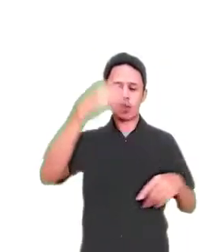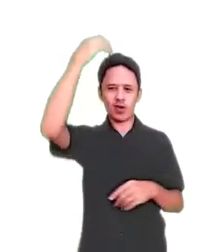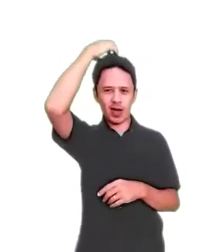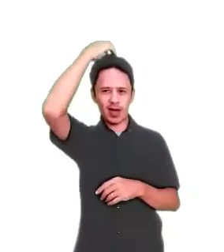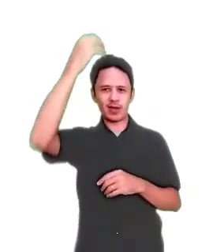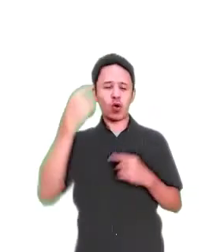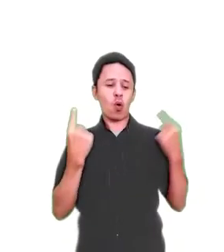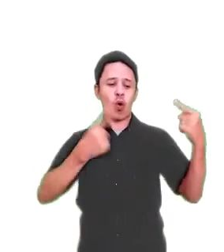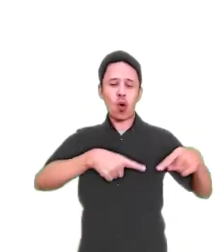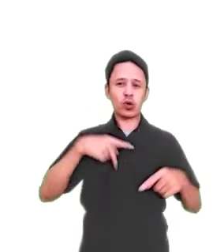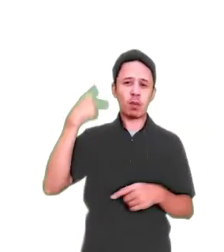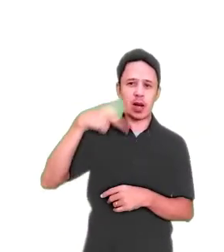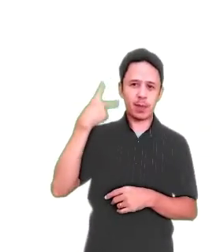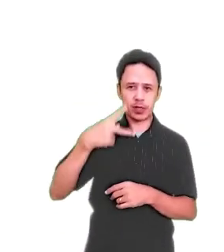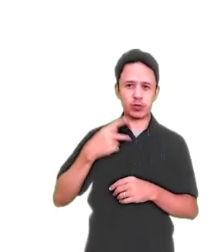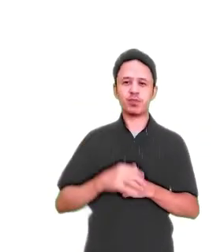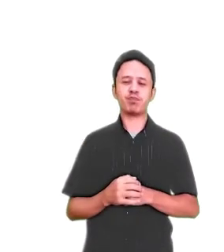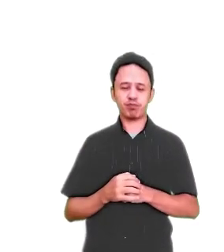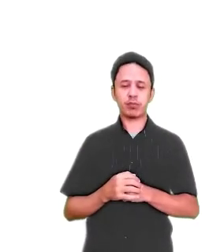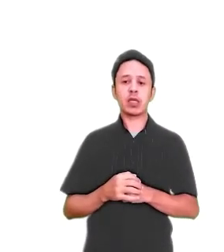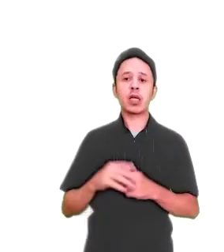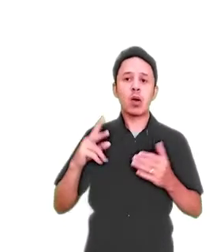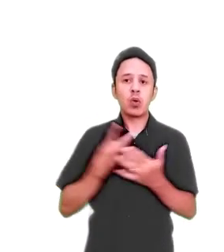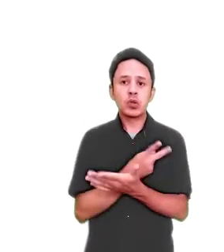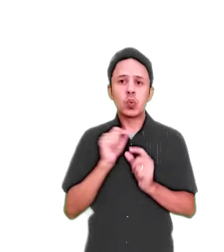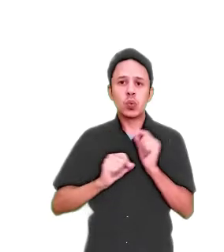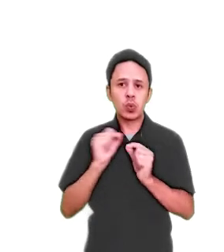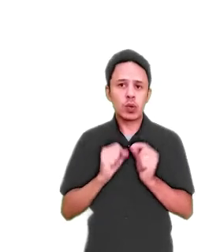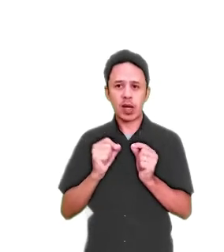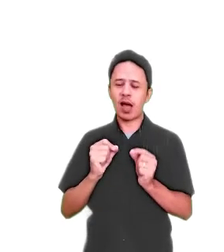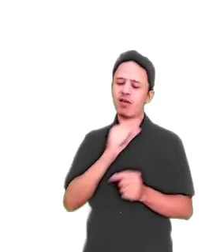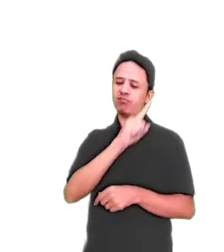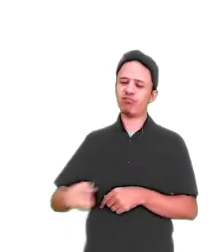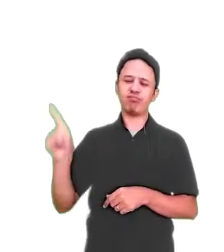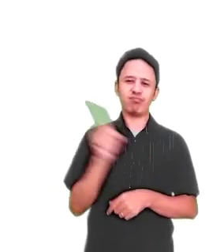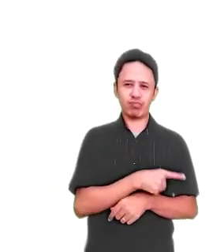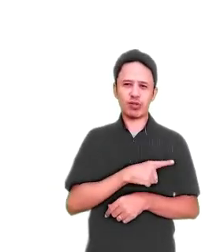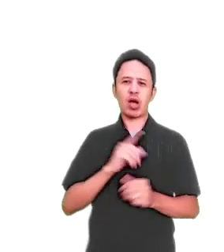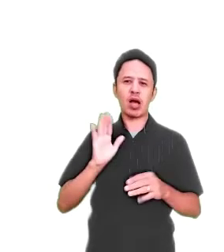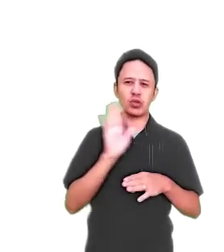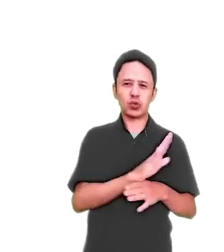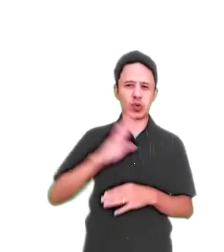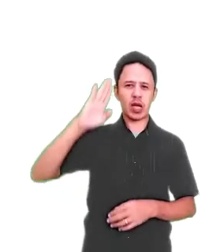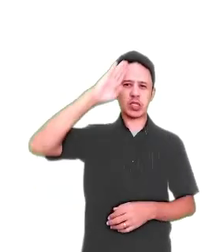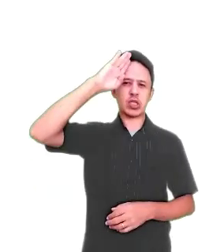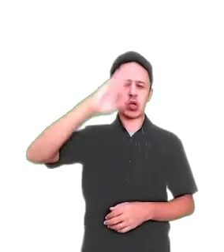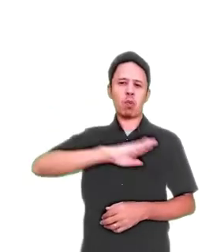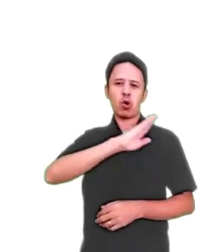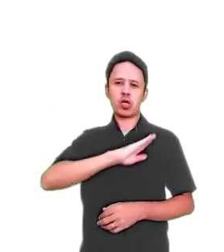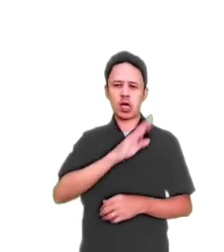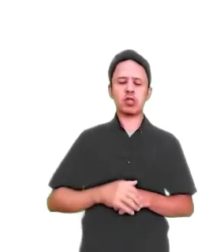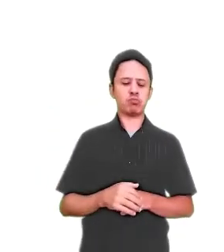O Cromwell se voltou contra o parlamento e, em 1653, dissolveu o próprio parlamento com a ajuda do exército burguês. Com isso, ele instituiu